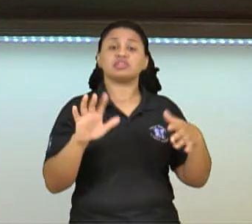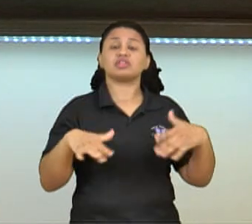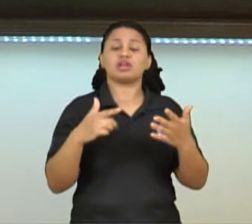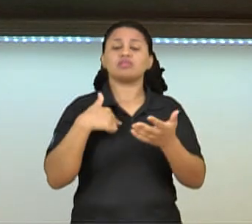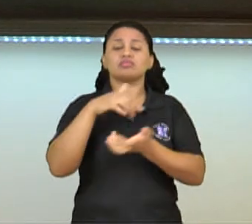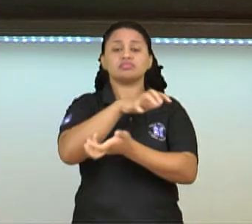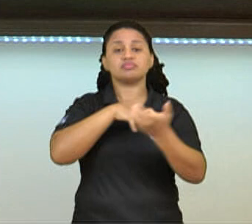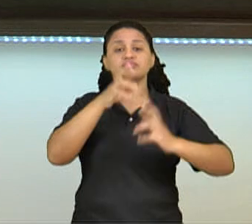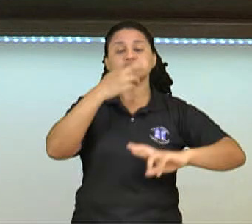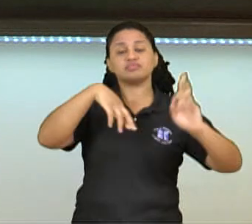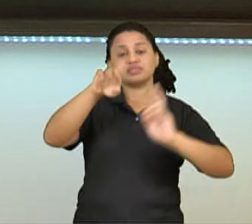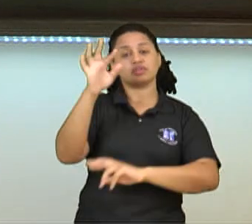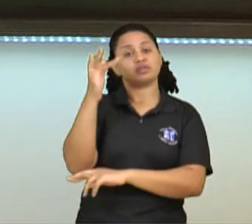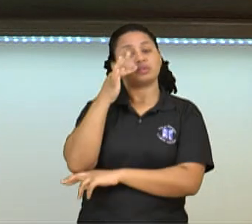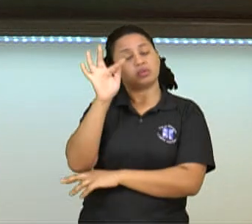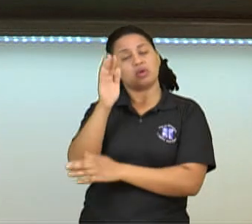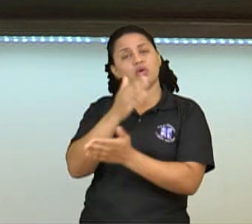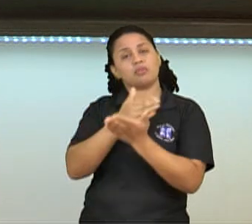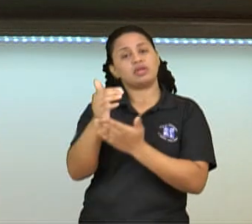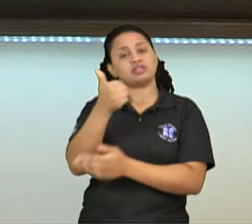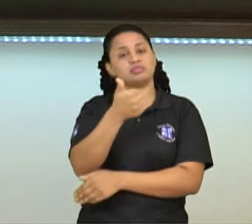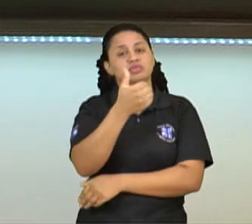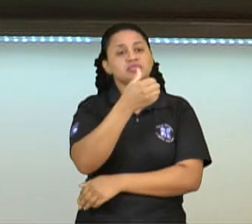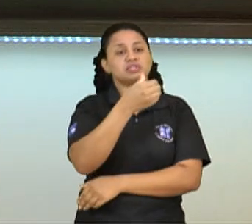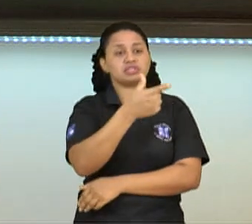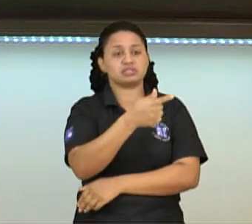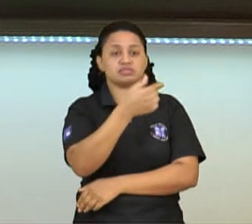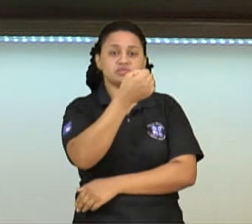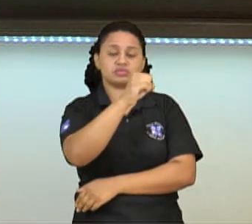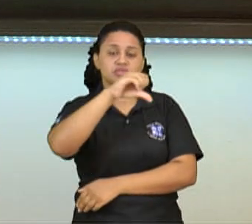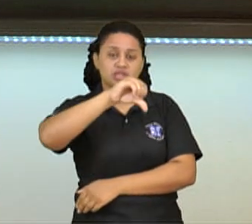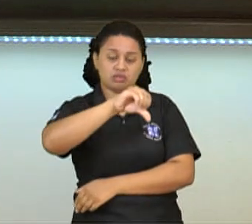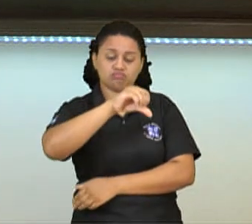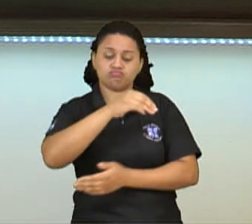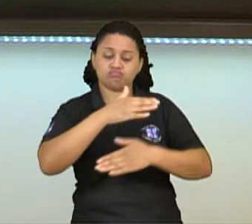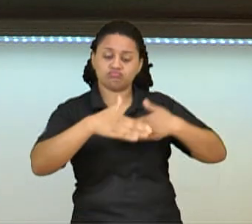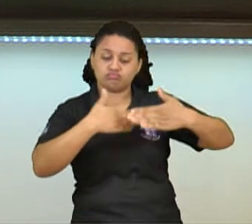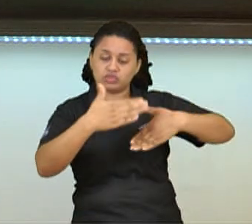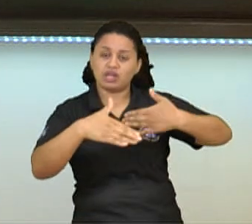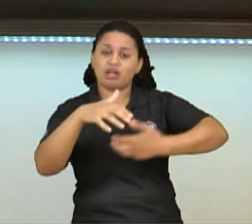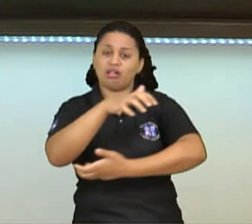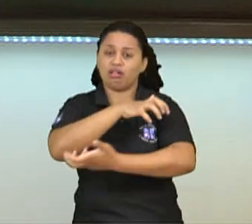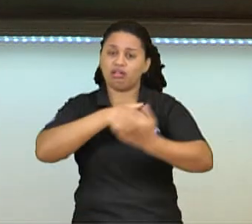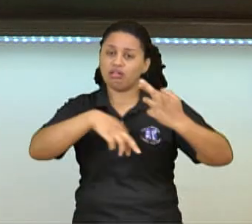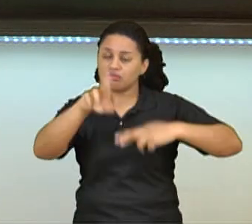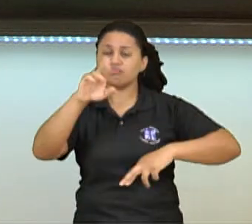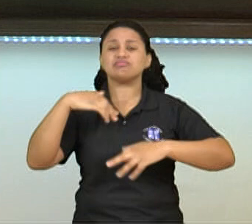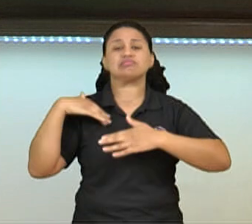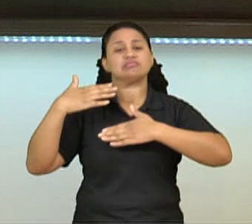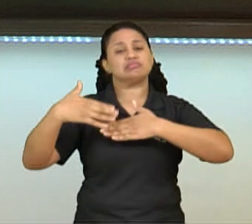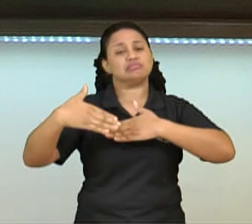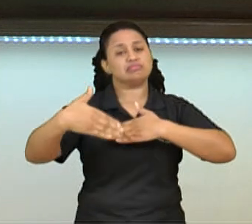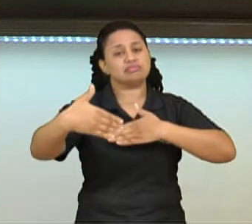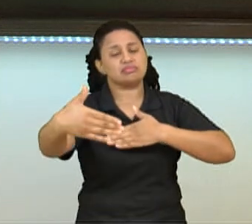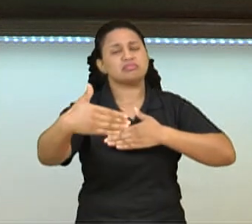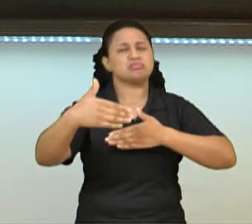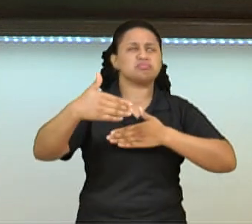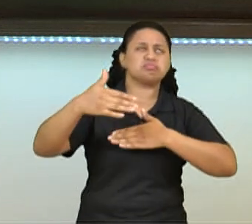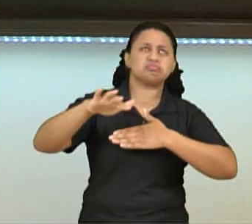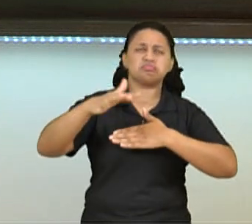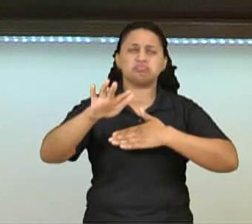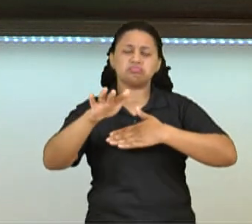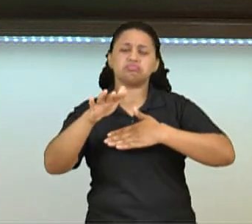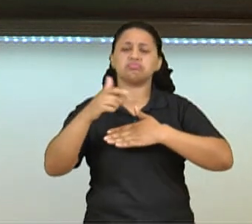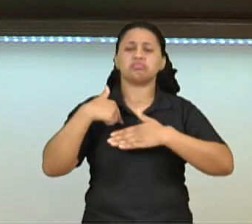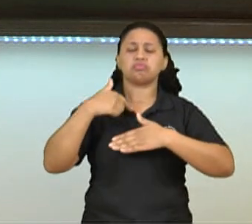em 1789 e ela é um processo revolucionário bastante longo, vai levar aí quase, vai